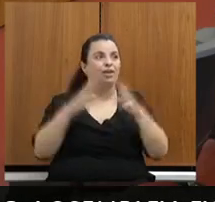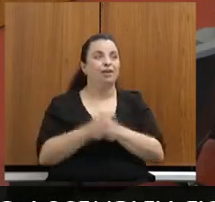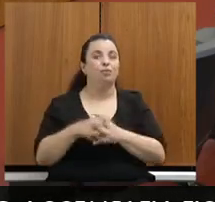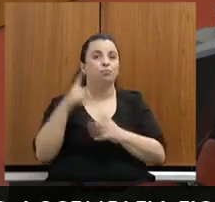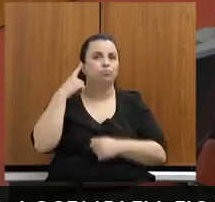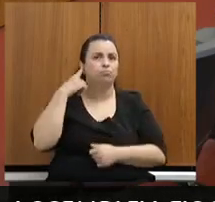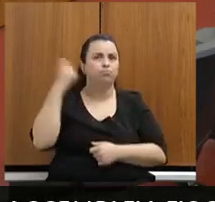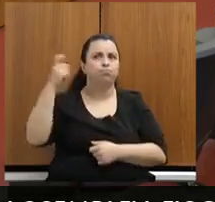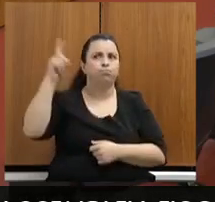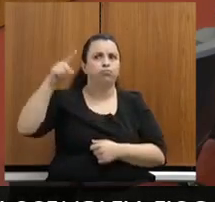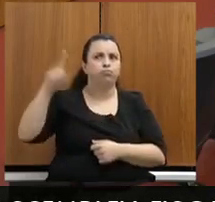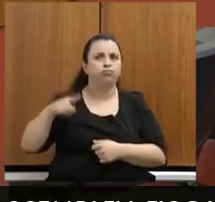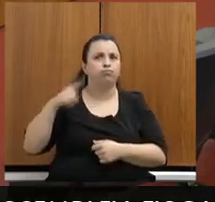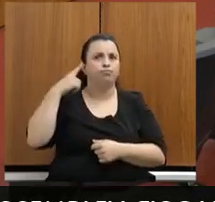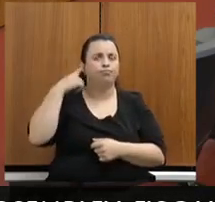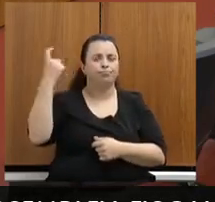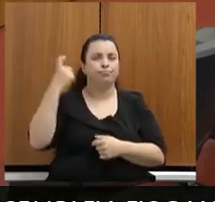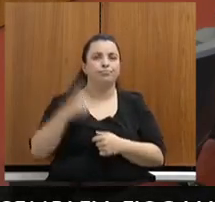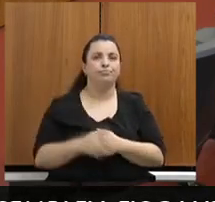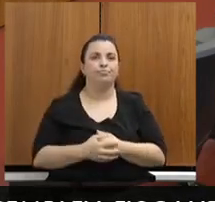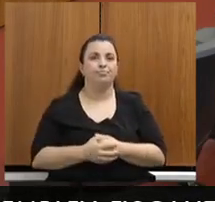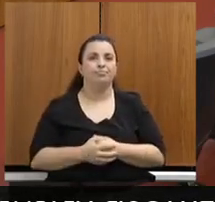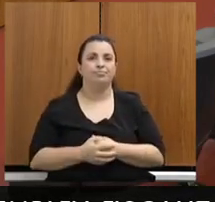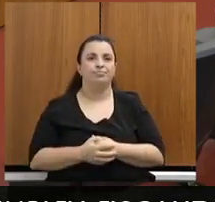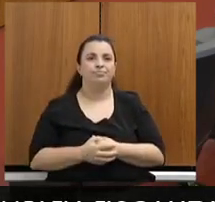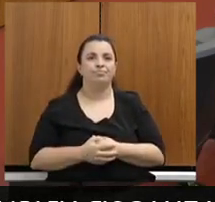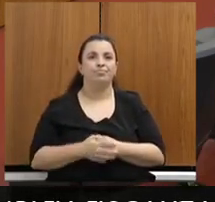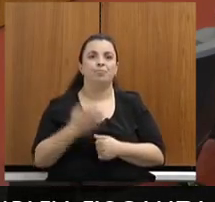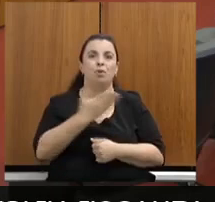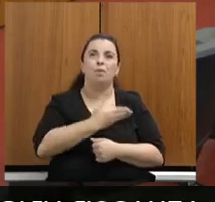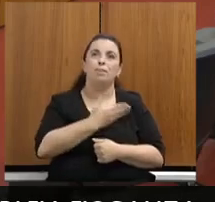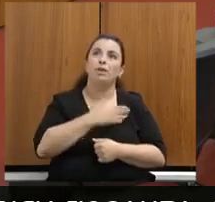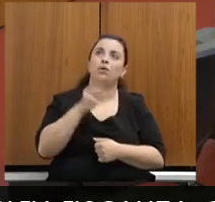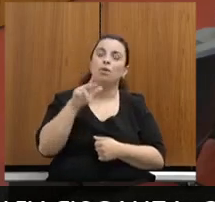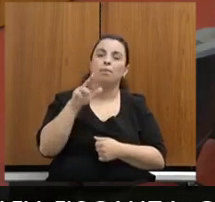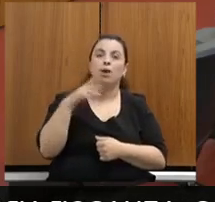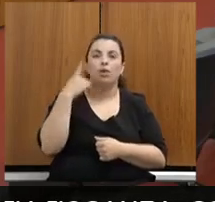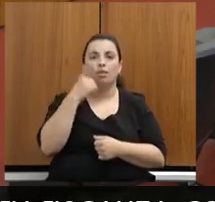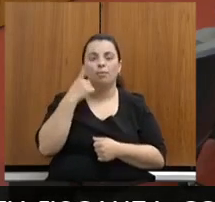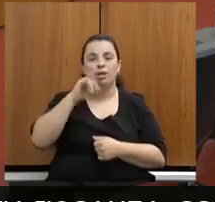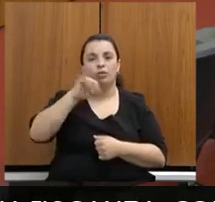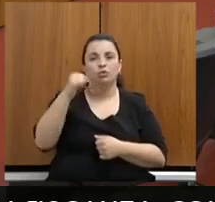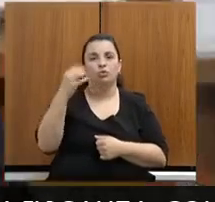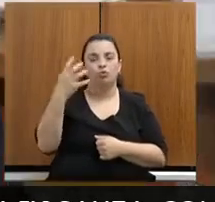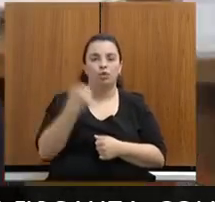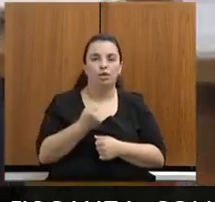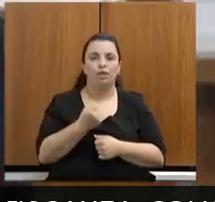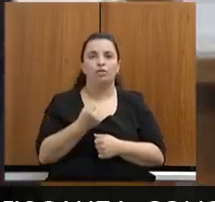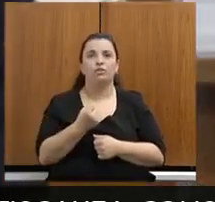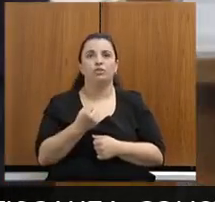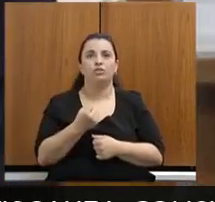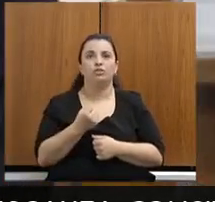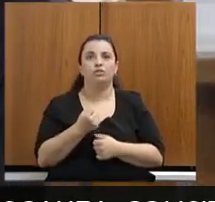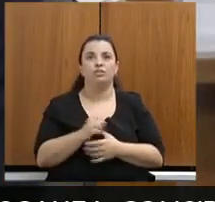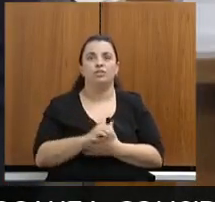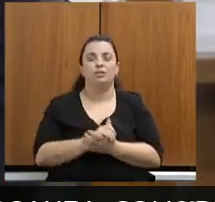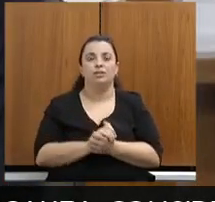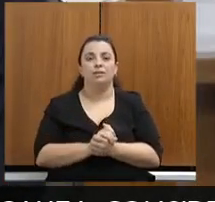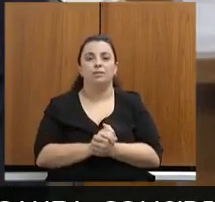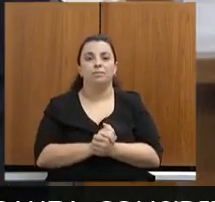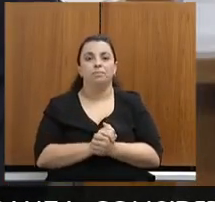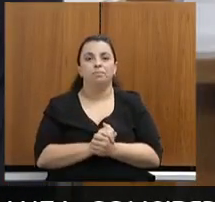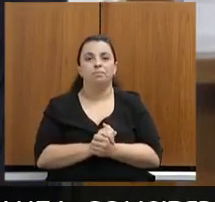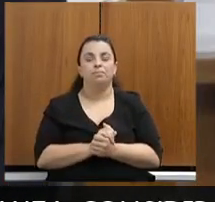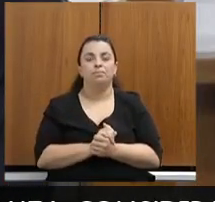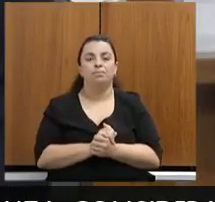o meu meu querido amigo irmão Deputado João Leite é achando também é